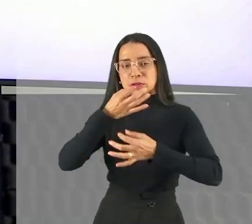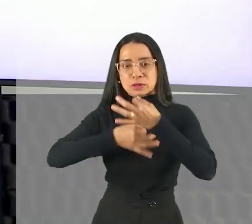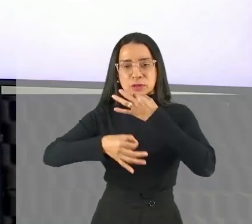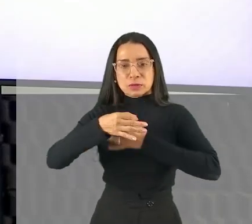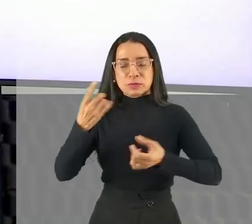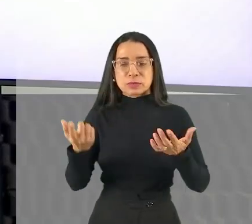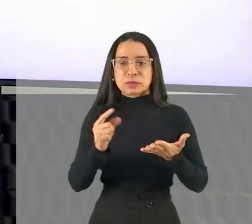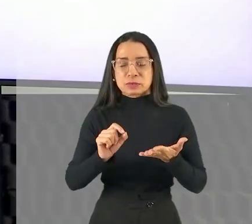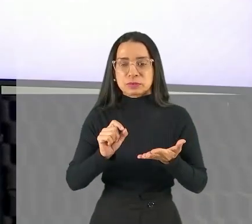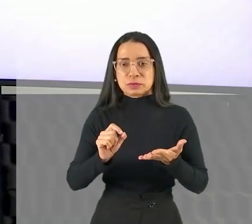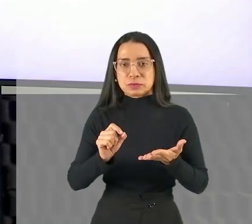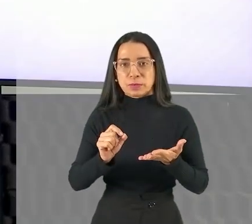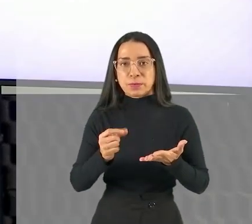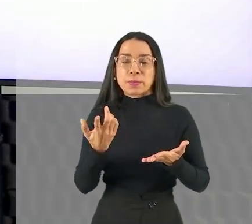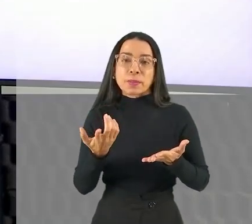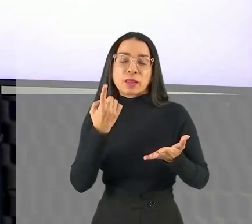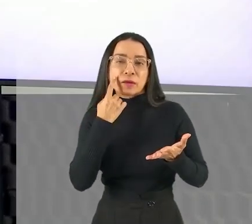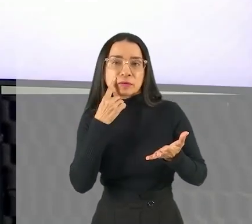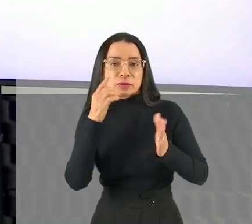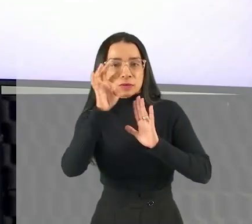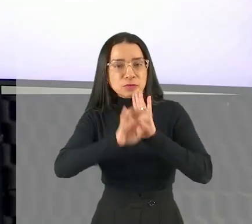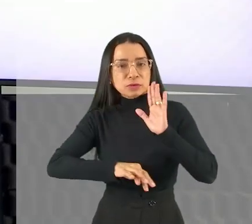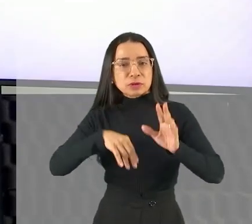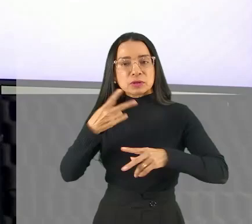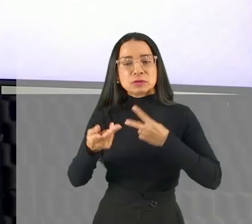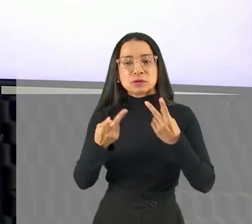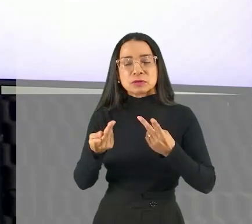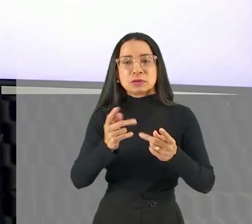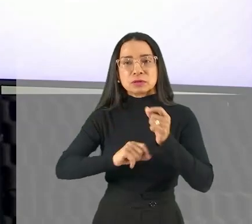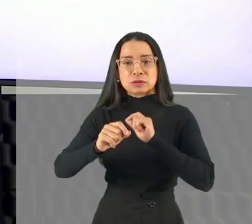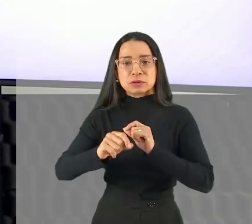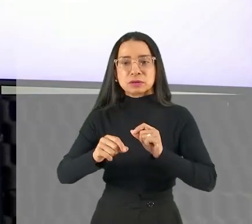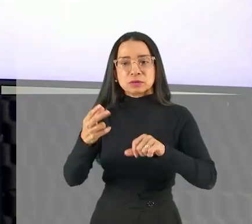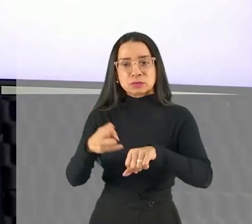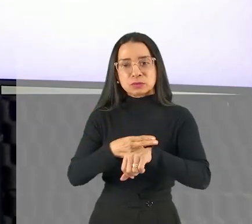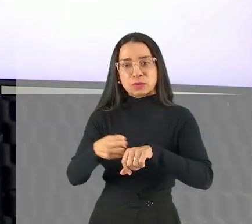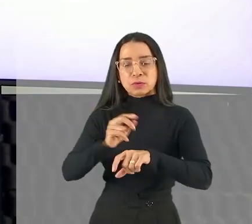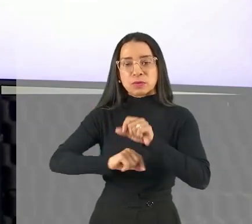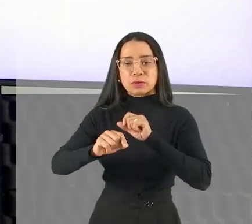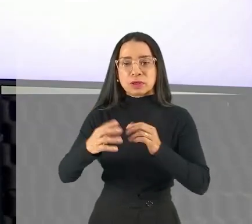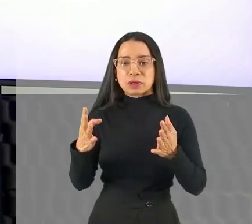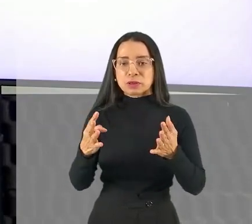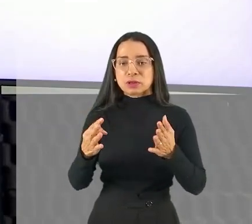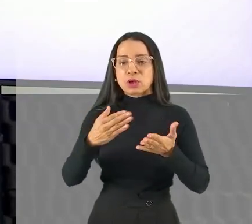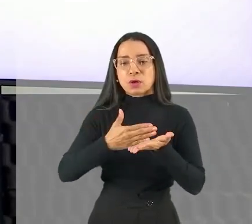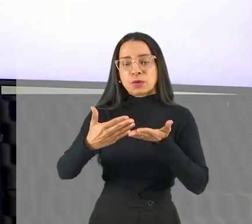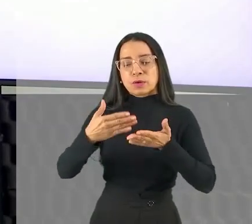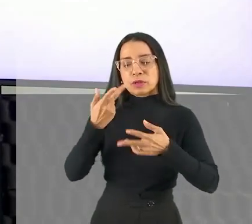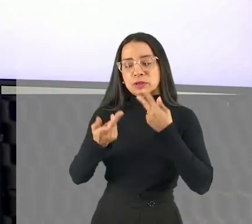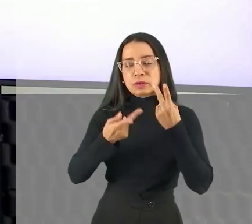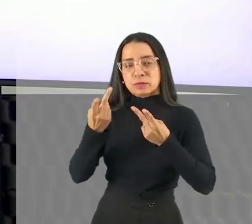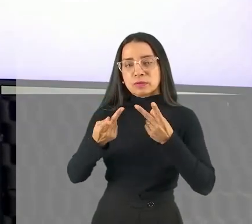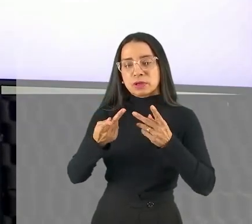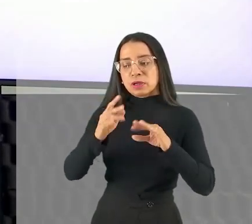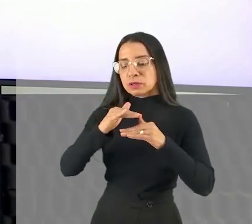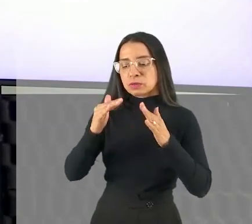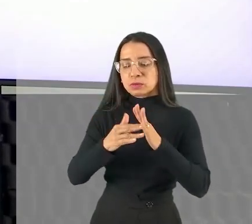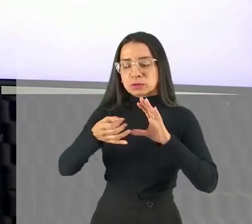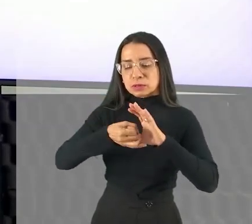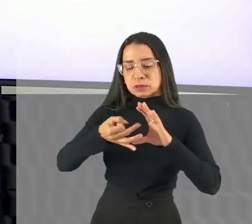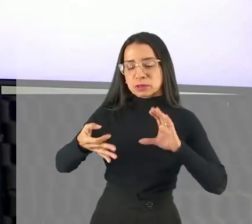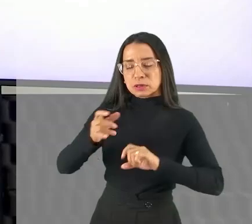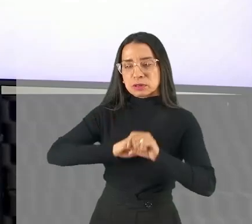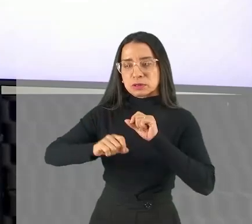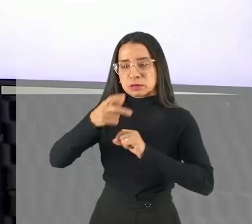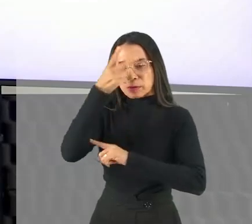ele fala do chocolate cremoso, irresistível, e começa a falar de todas aquelas características que eles estão imaginando que quando a